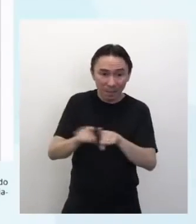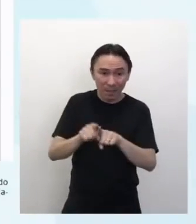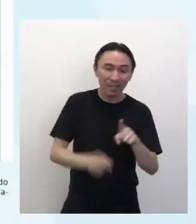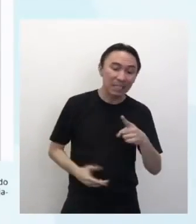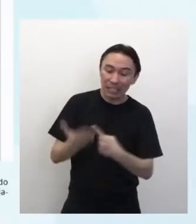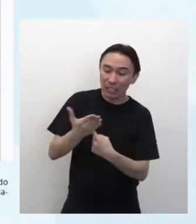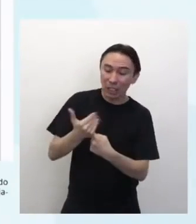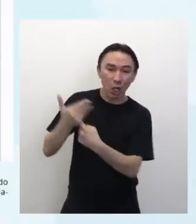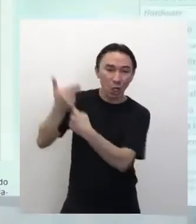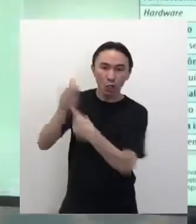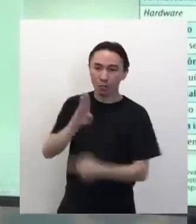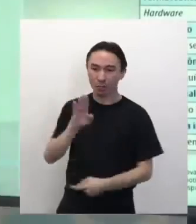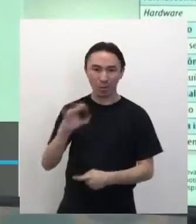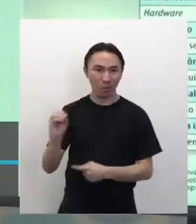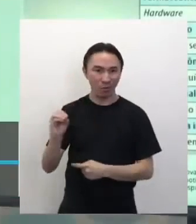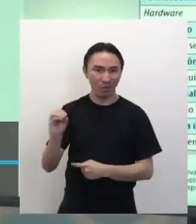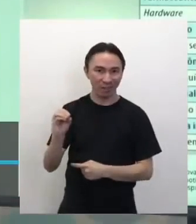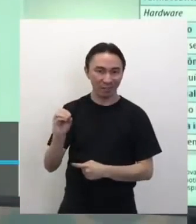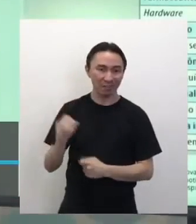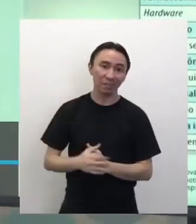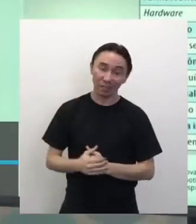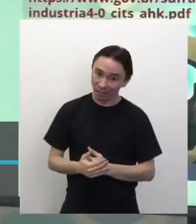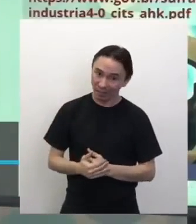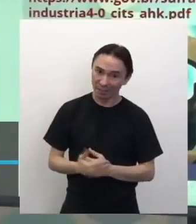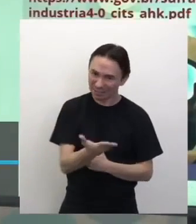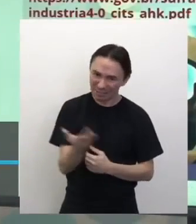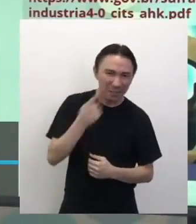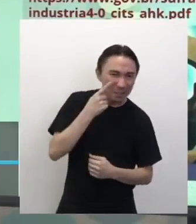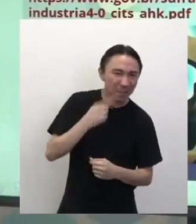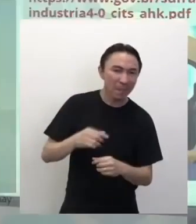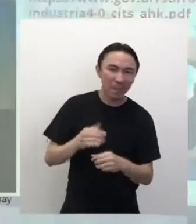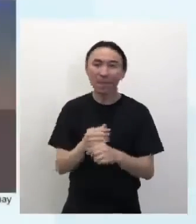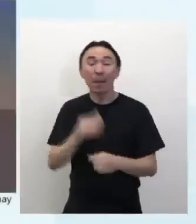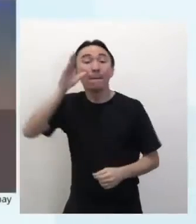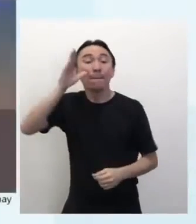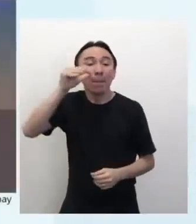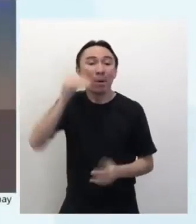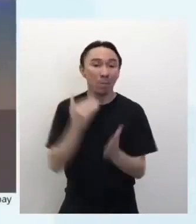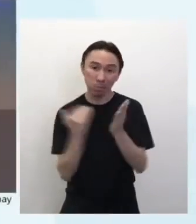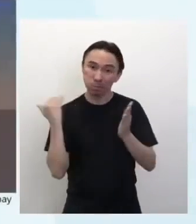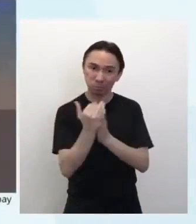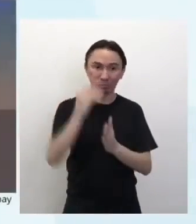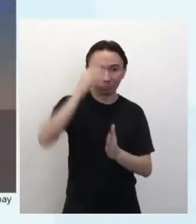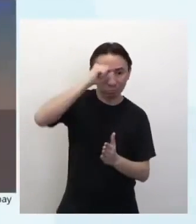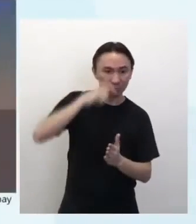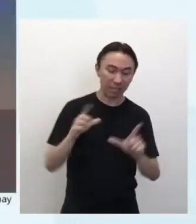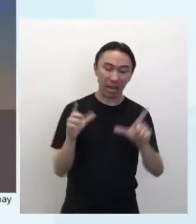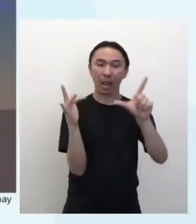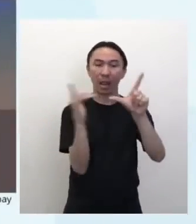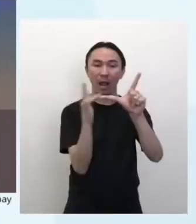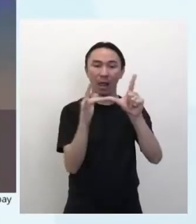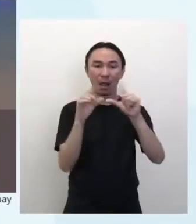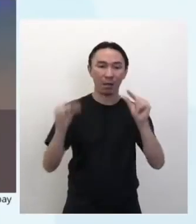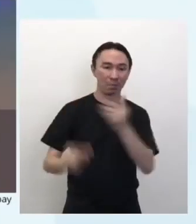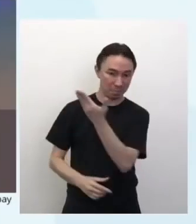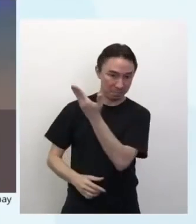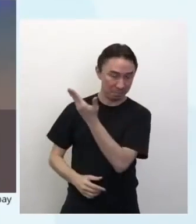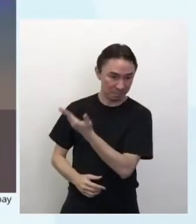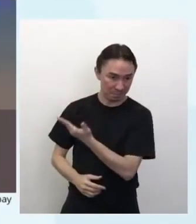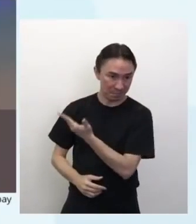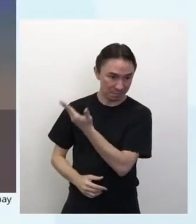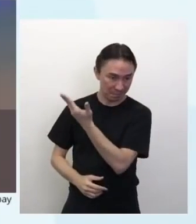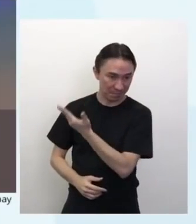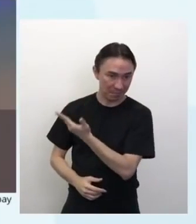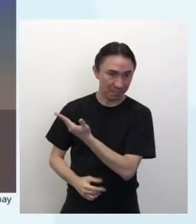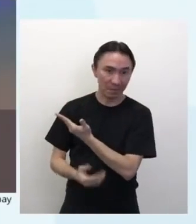biotecnologia, tá certo? Entrem aí no Saiba Mais para fazer uma pesquisa legal aí sobre essa questão aí da Agenda Brasileira para a